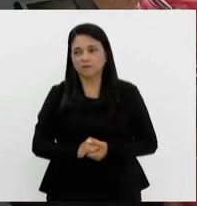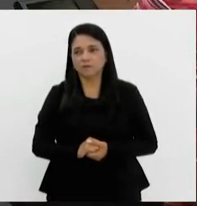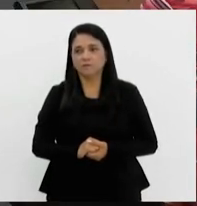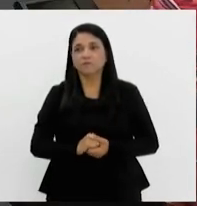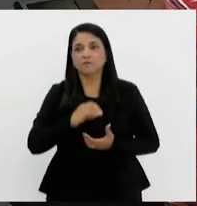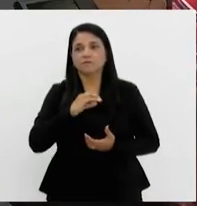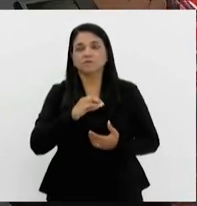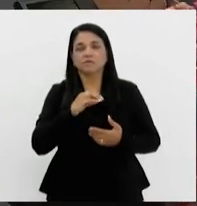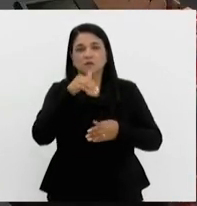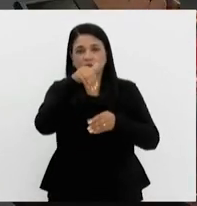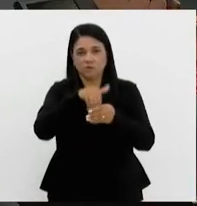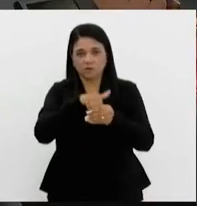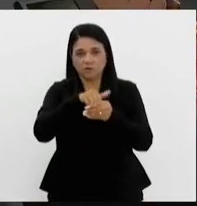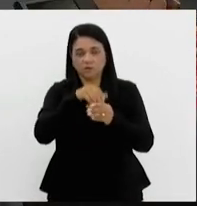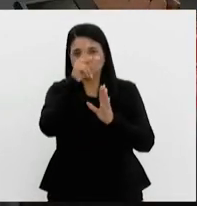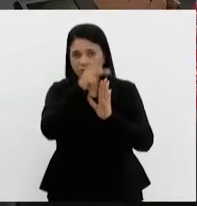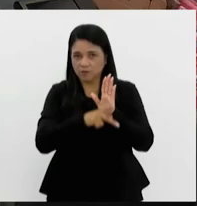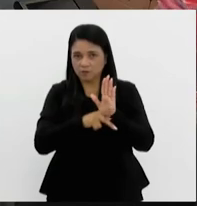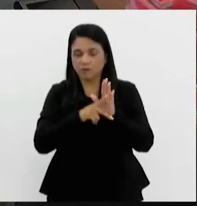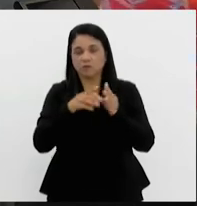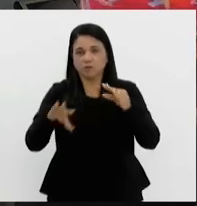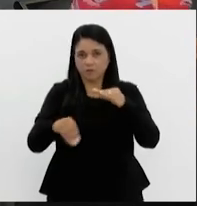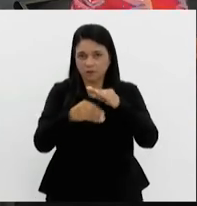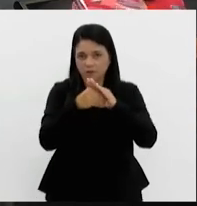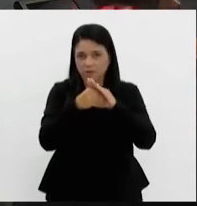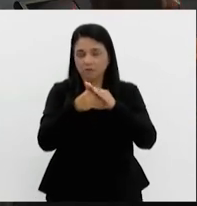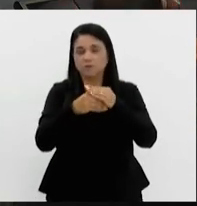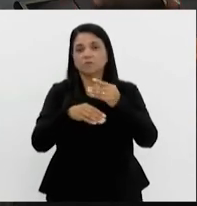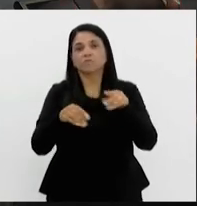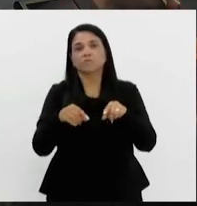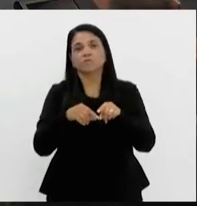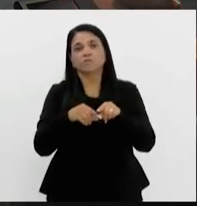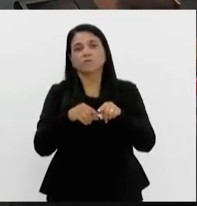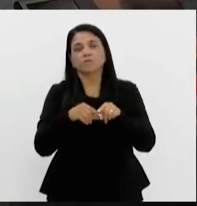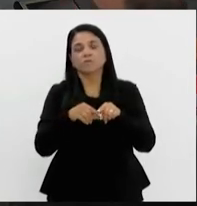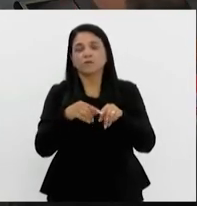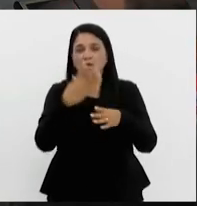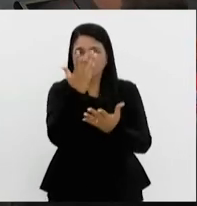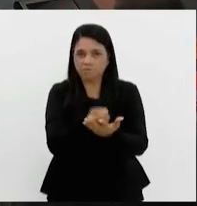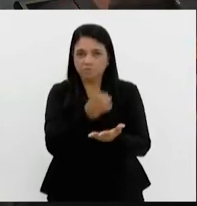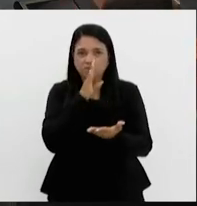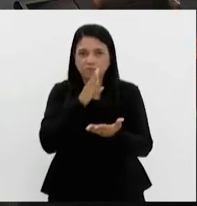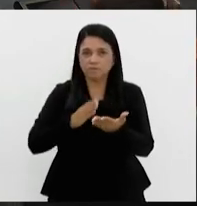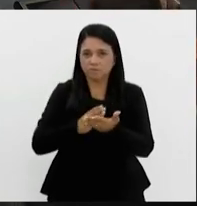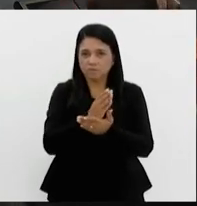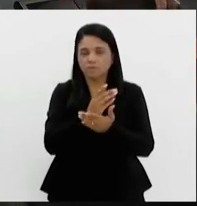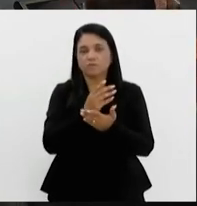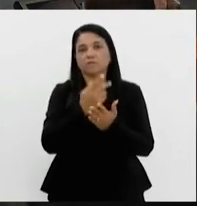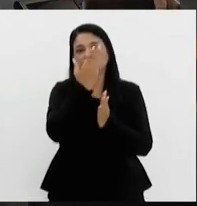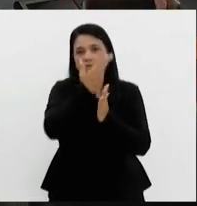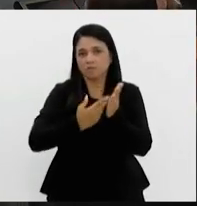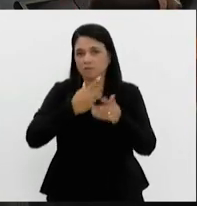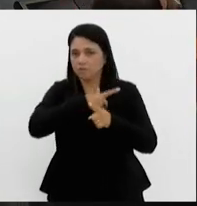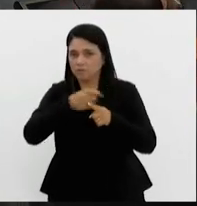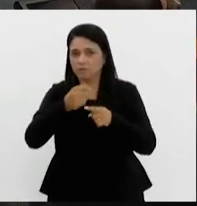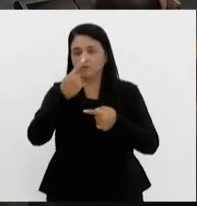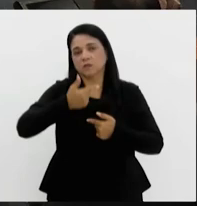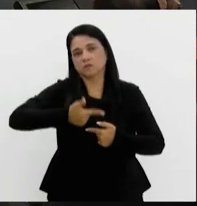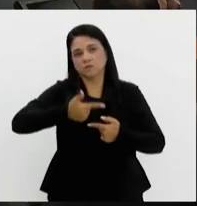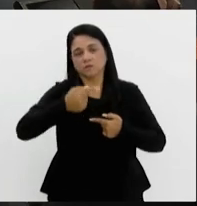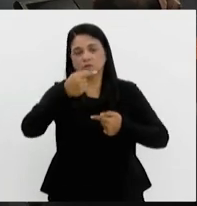Em votação, o projeto assim emendado. Senhores, que a própria municipal como estão, aprovado. Vai a redação do vencido para a segunda